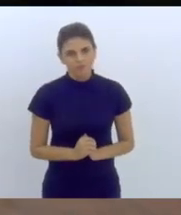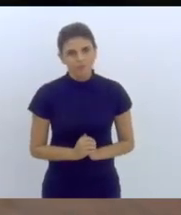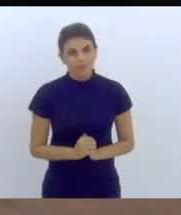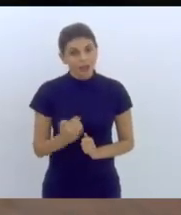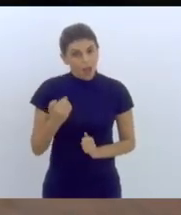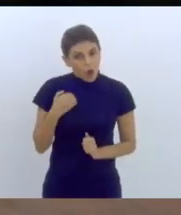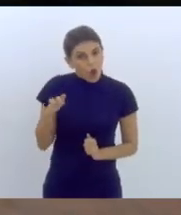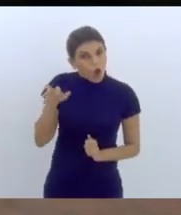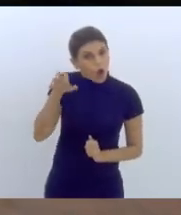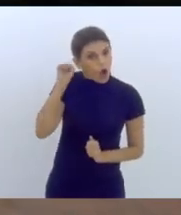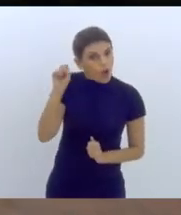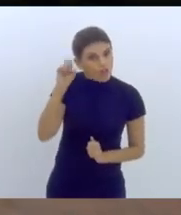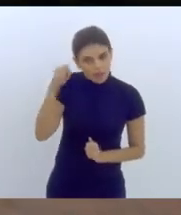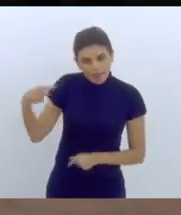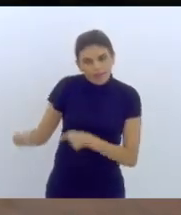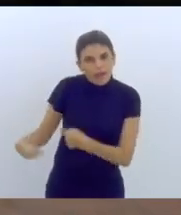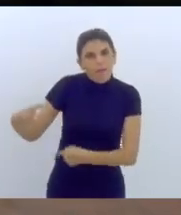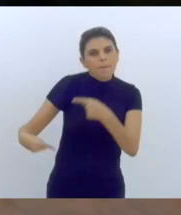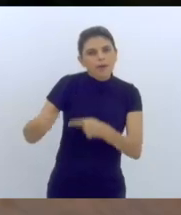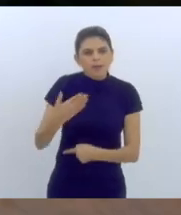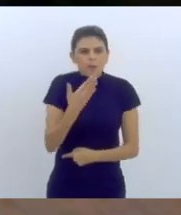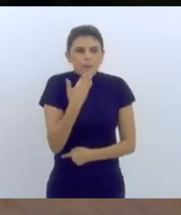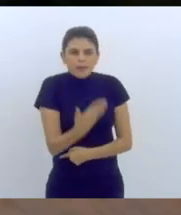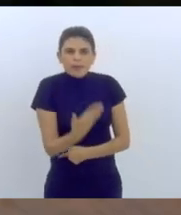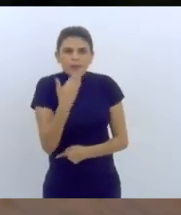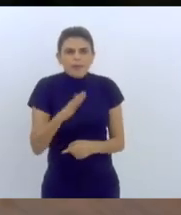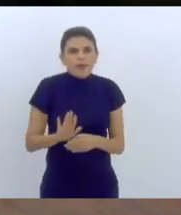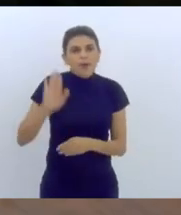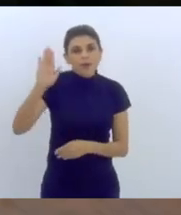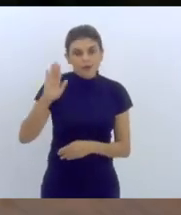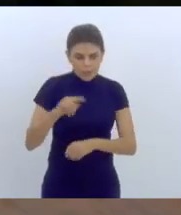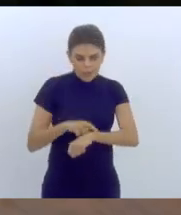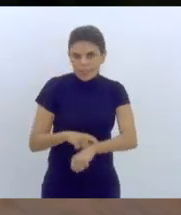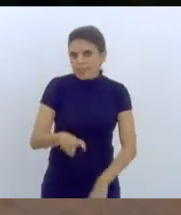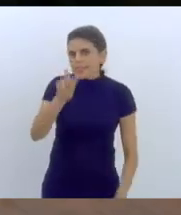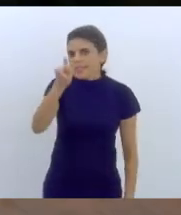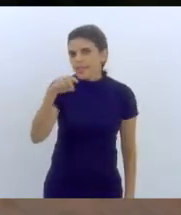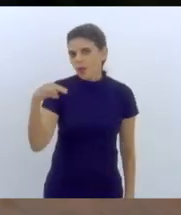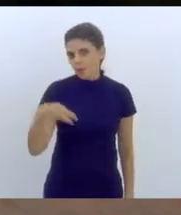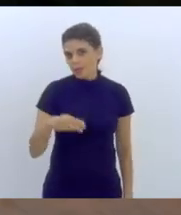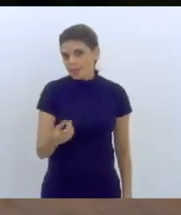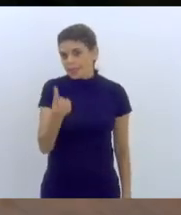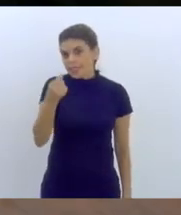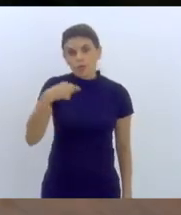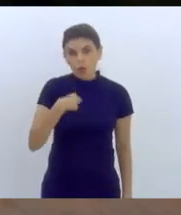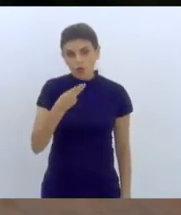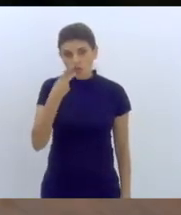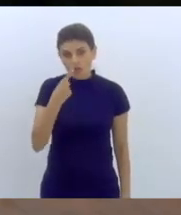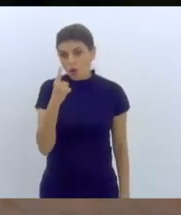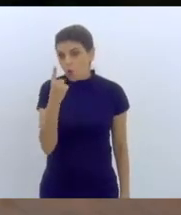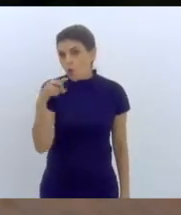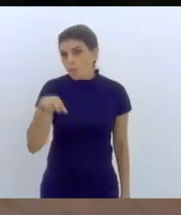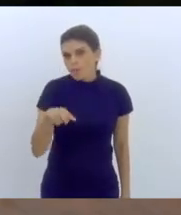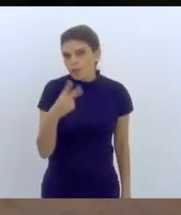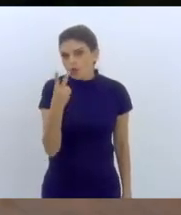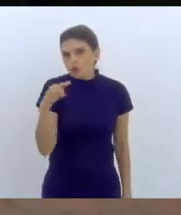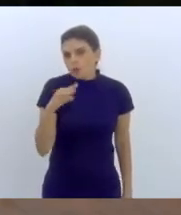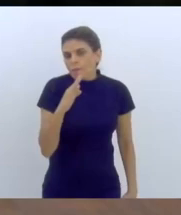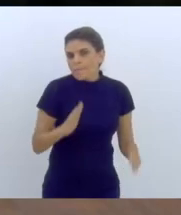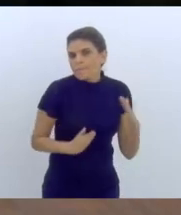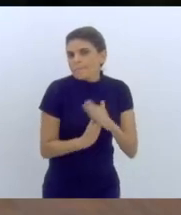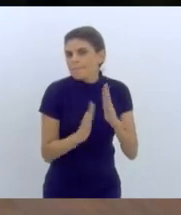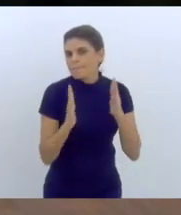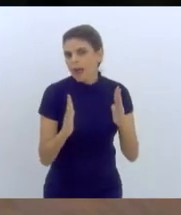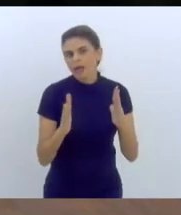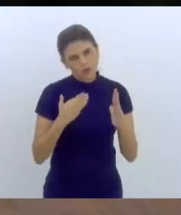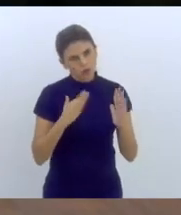aqui, durante os debates, pedidos pela ordem de 5, 6 minutos. Eu falei 1 minuto e 50, 2 minutos, no máximo. Eu já